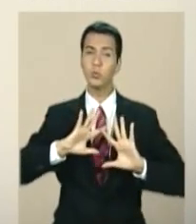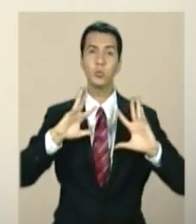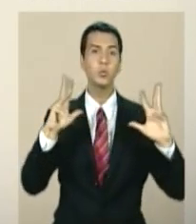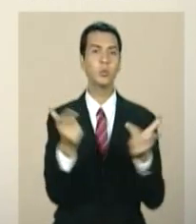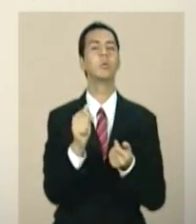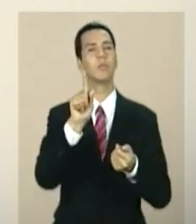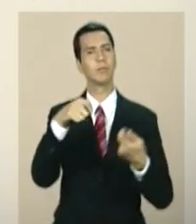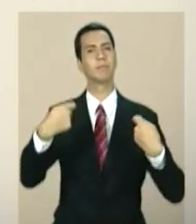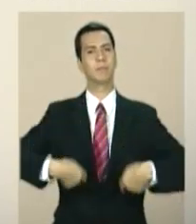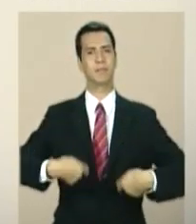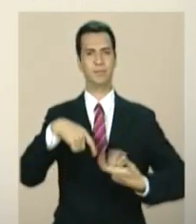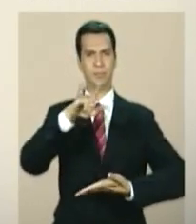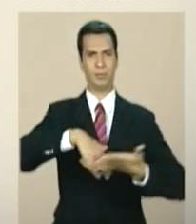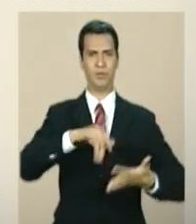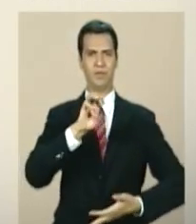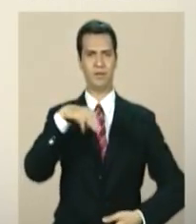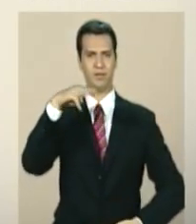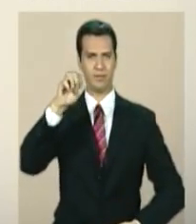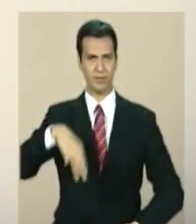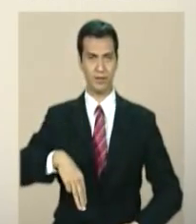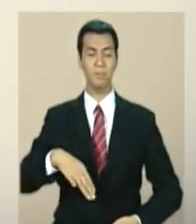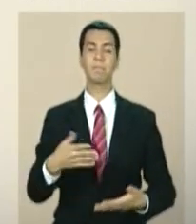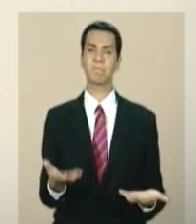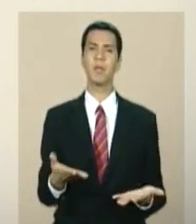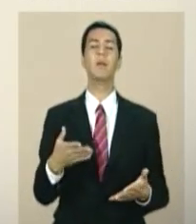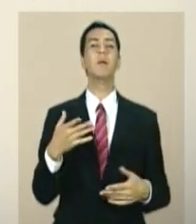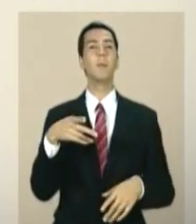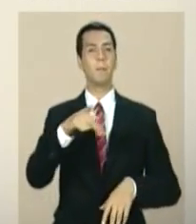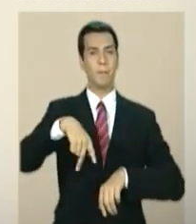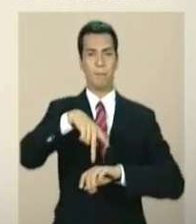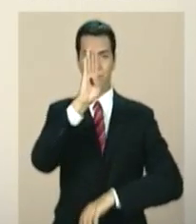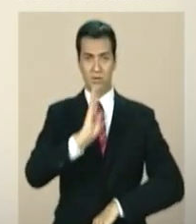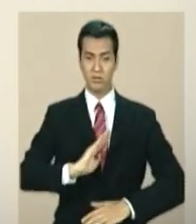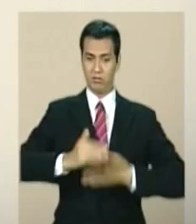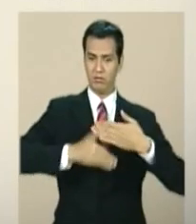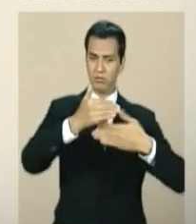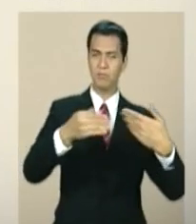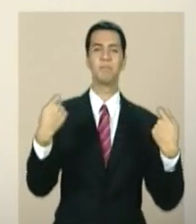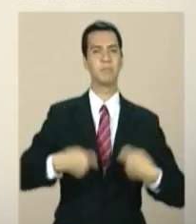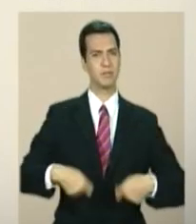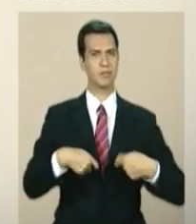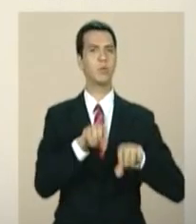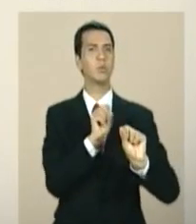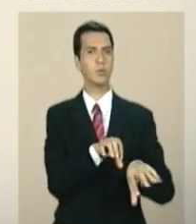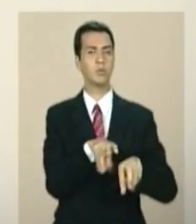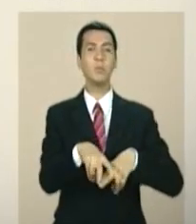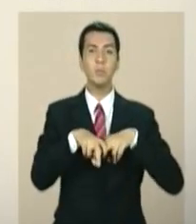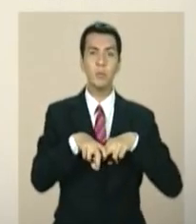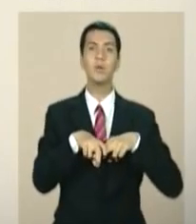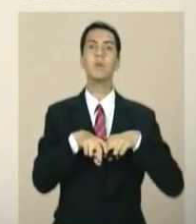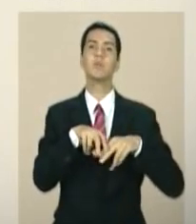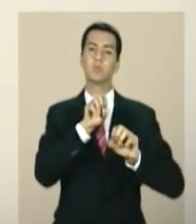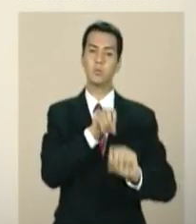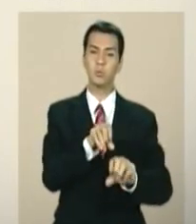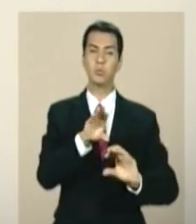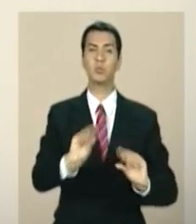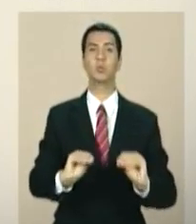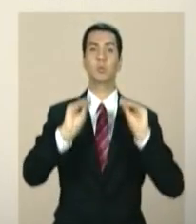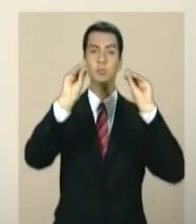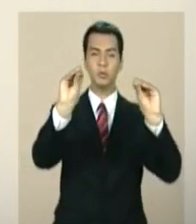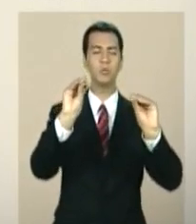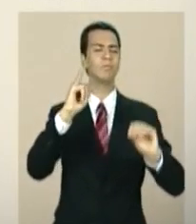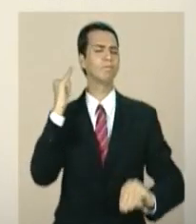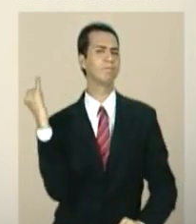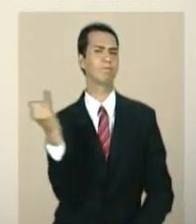desenvolvimento do país Luciano depende da educação e por isso esses programas são tão importantes são tão